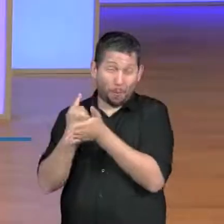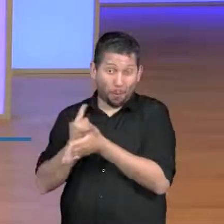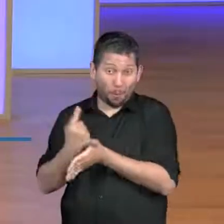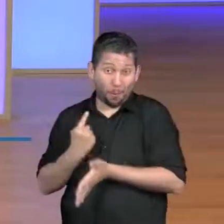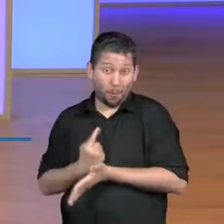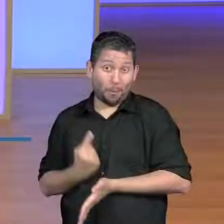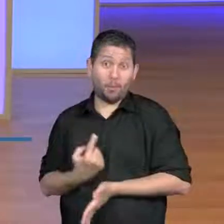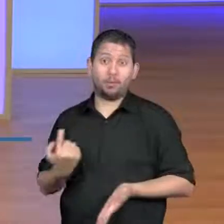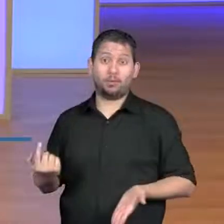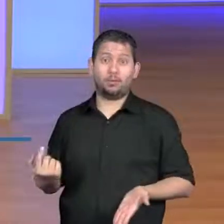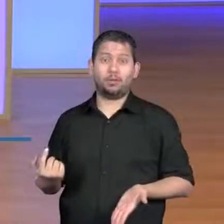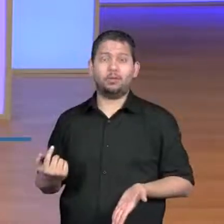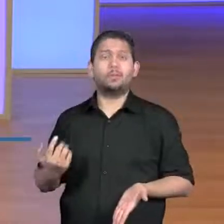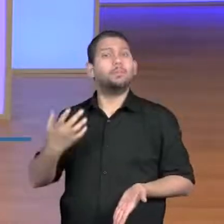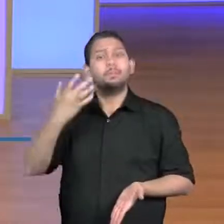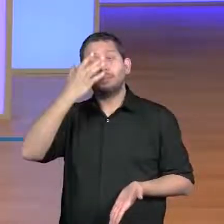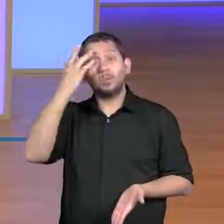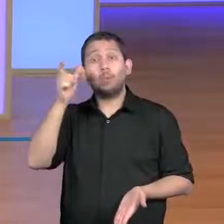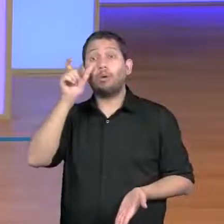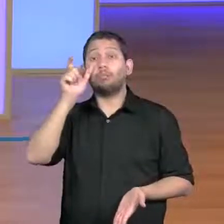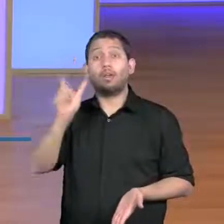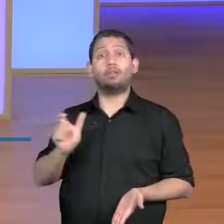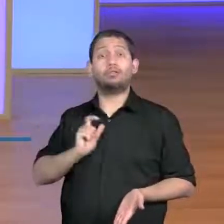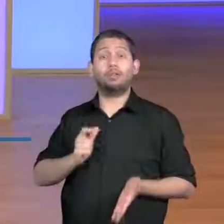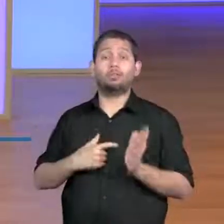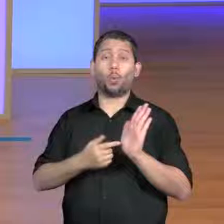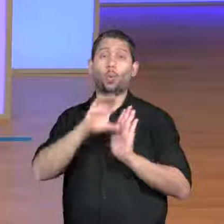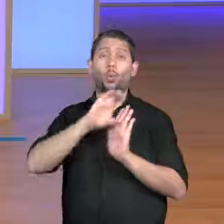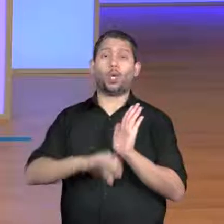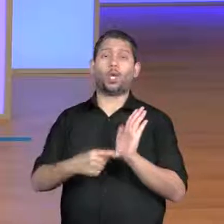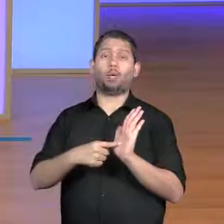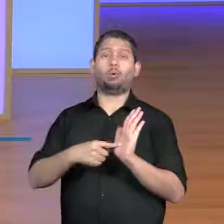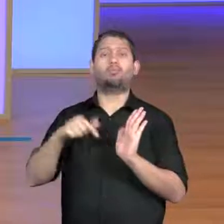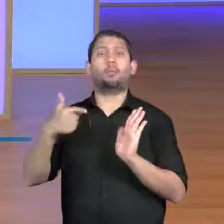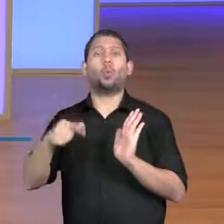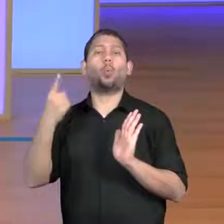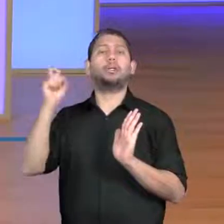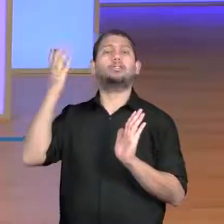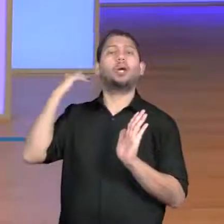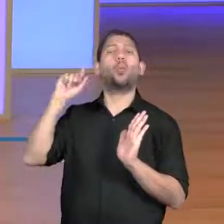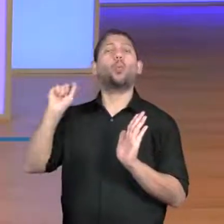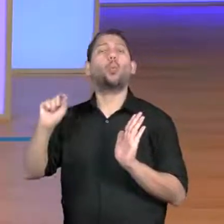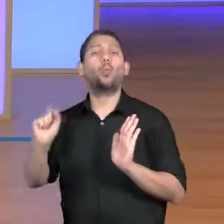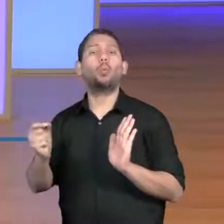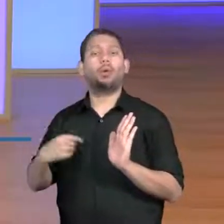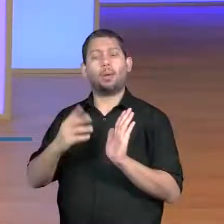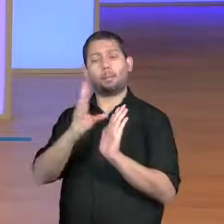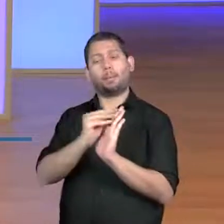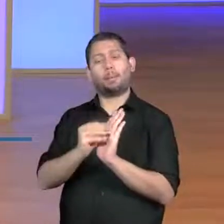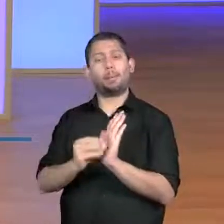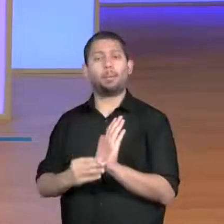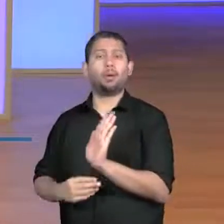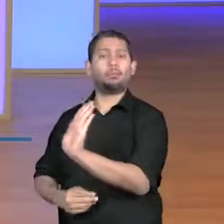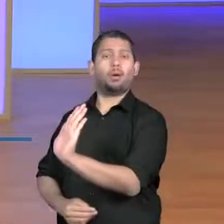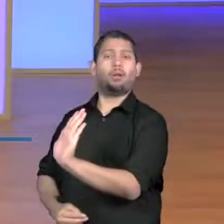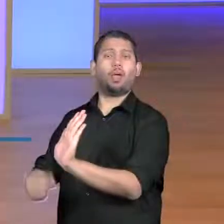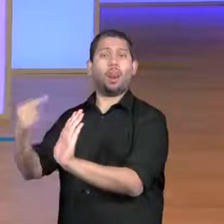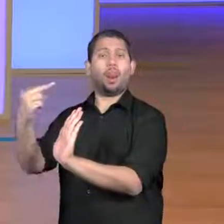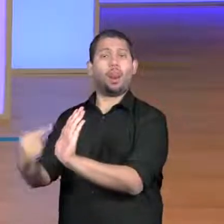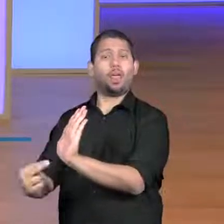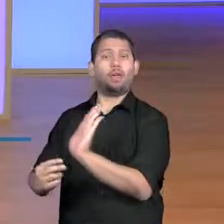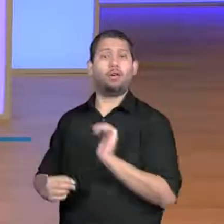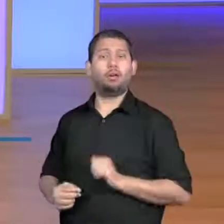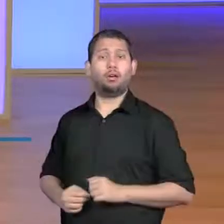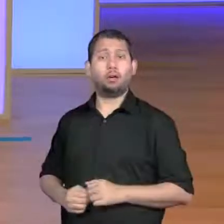no caso o empregador, ele só está ali com o seu currículo. Sim. Nem sempre o currículo passa ao empregador